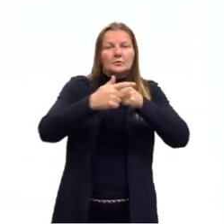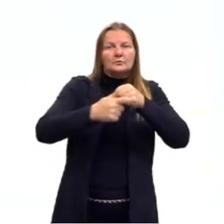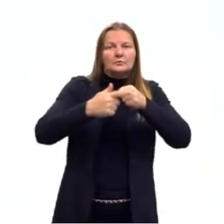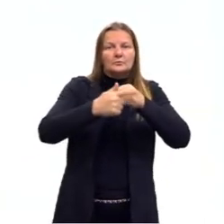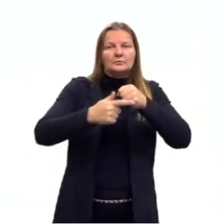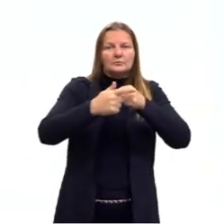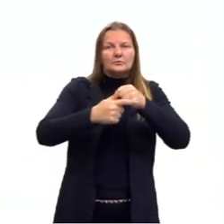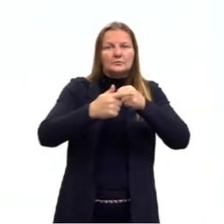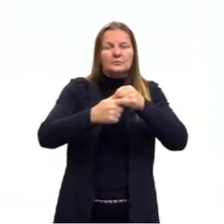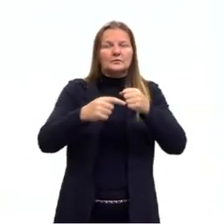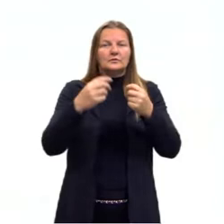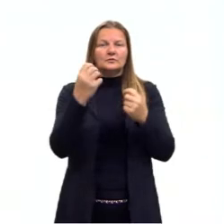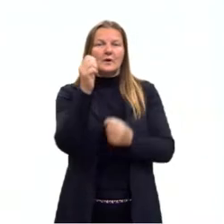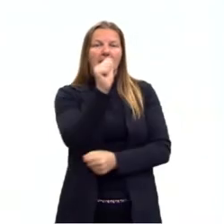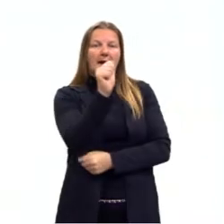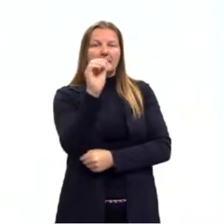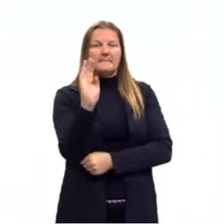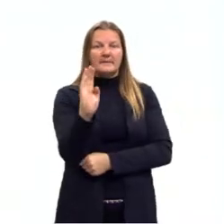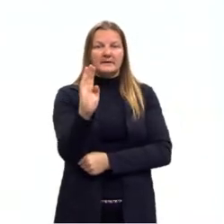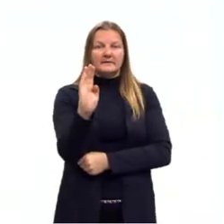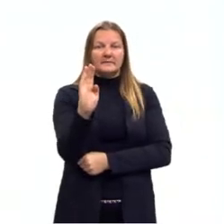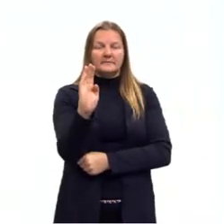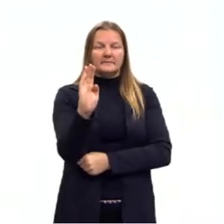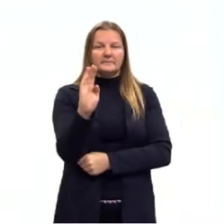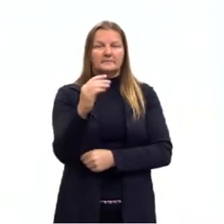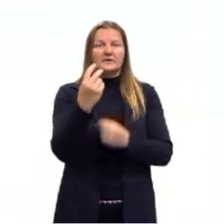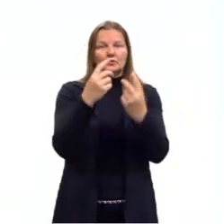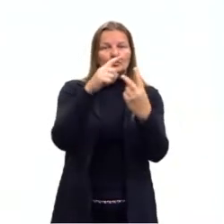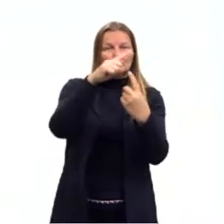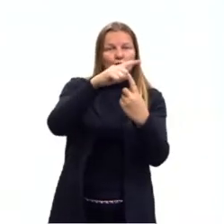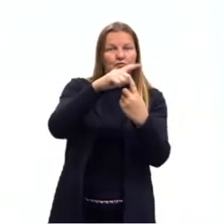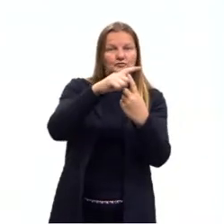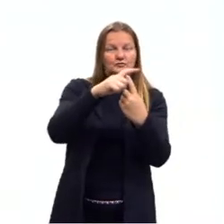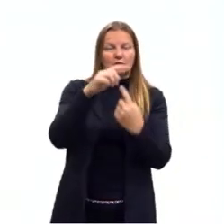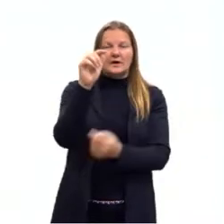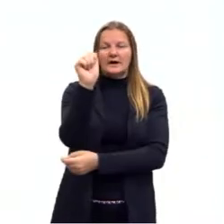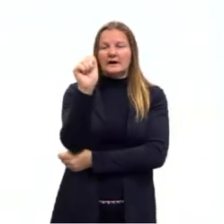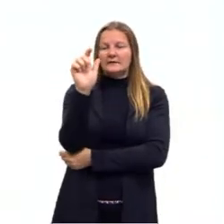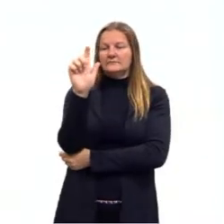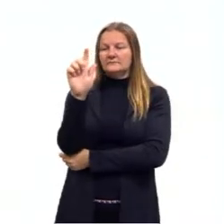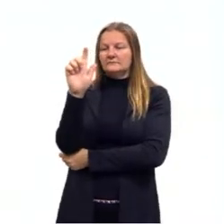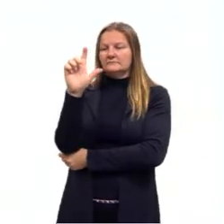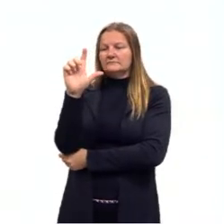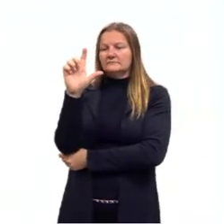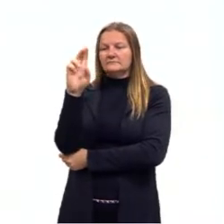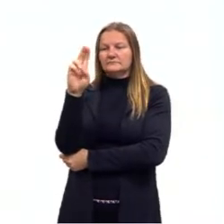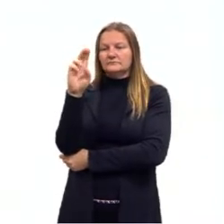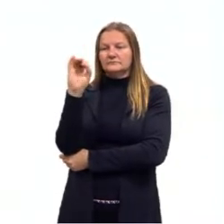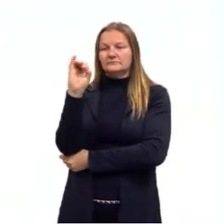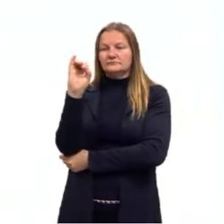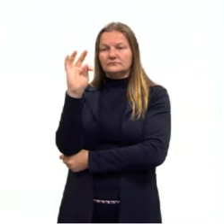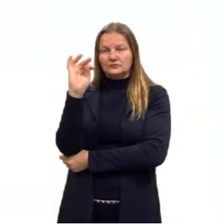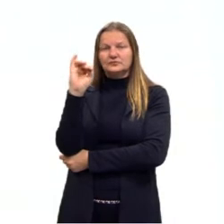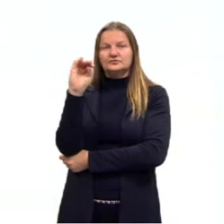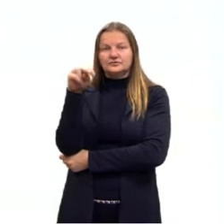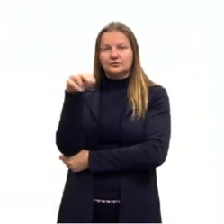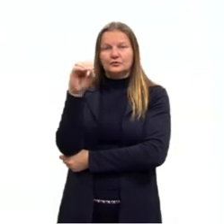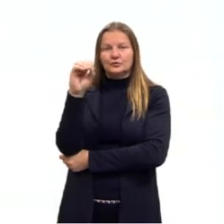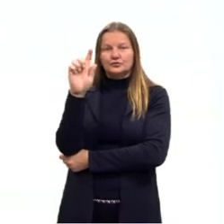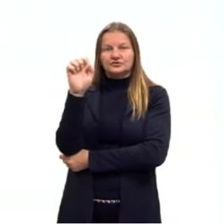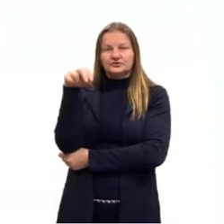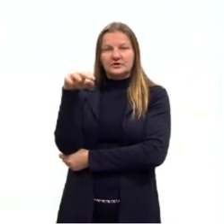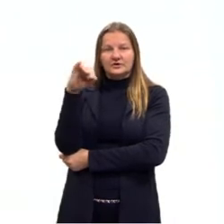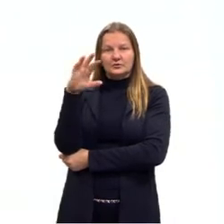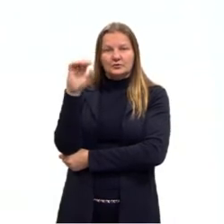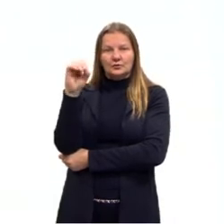e o aglutinogênio b esses dois tipos de proteínas podem existir na hemácia